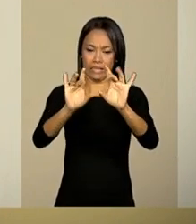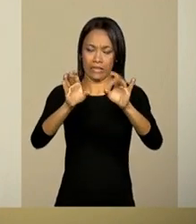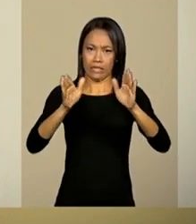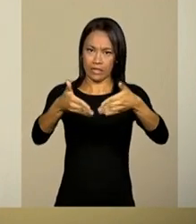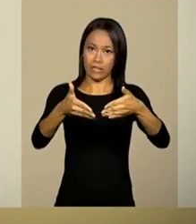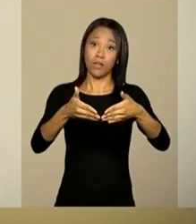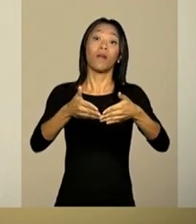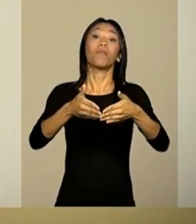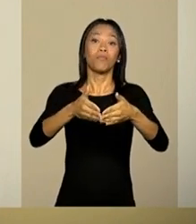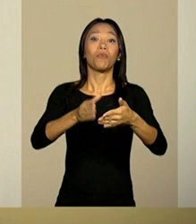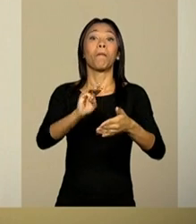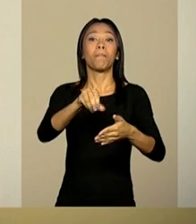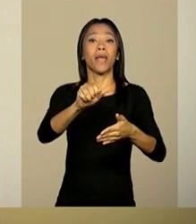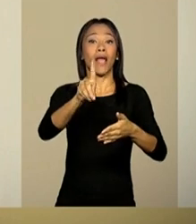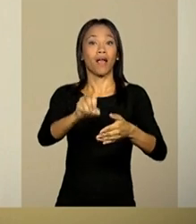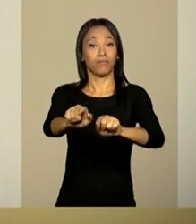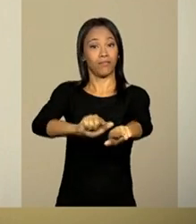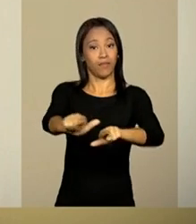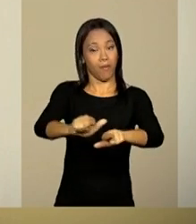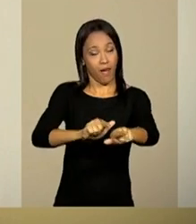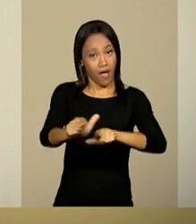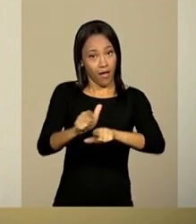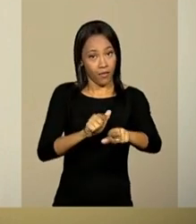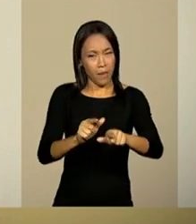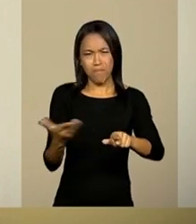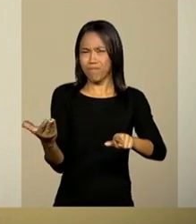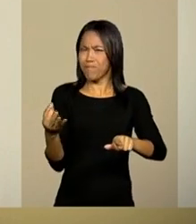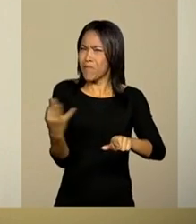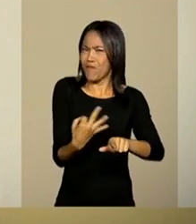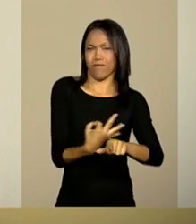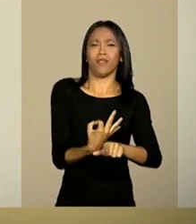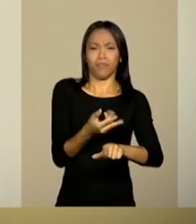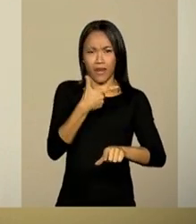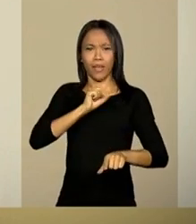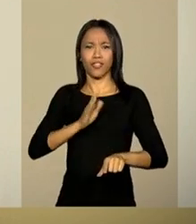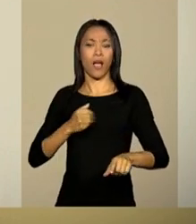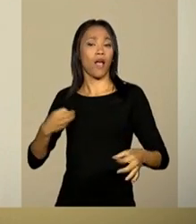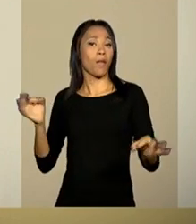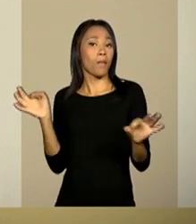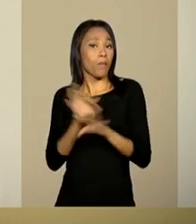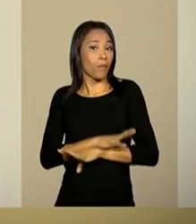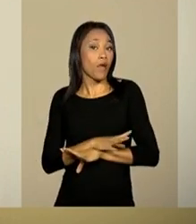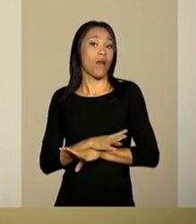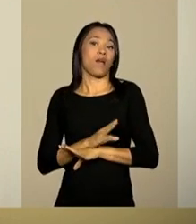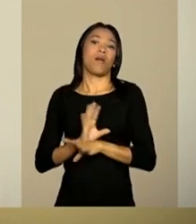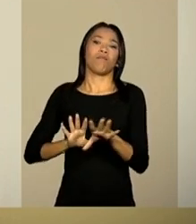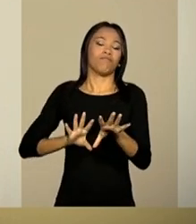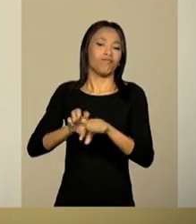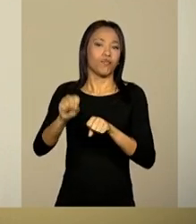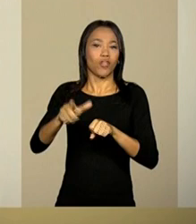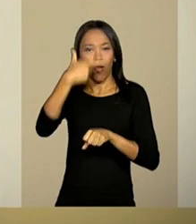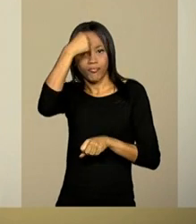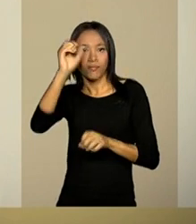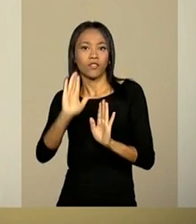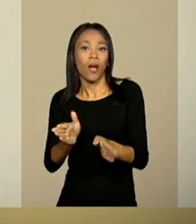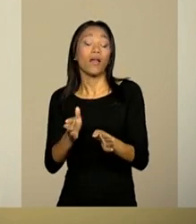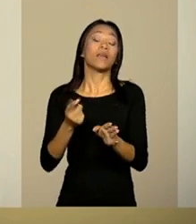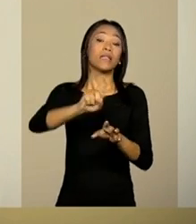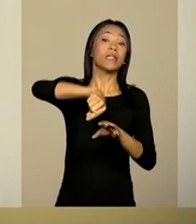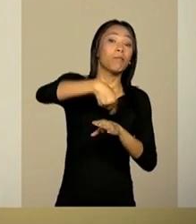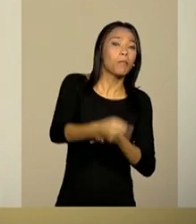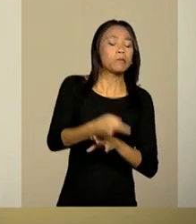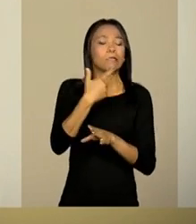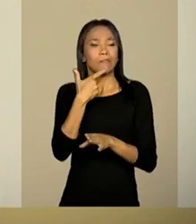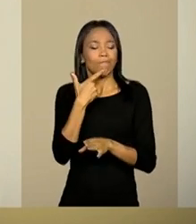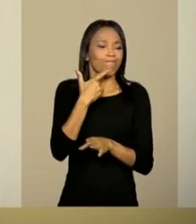para o mercado de trabalho ele é perfeito para quem já concluiu o curso superior e precisa desenvolver